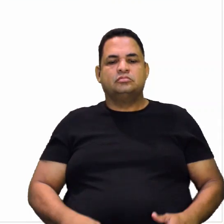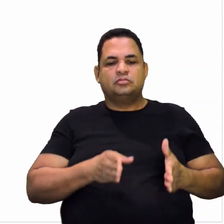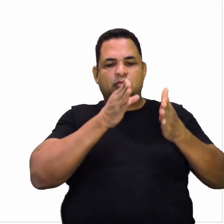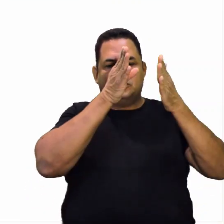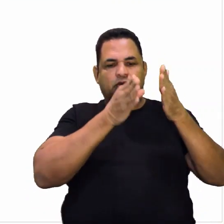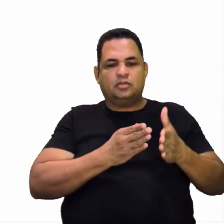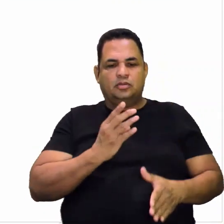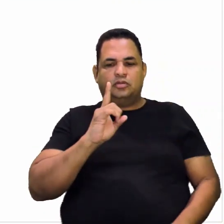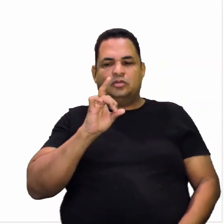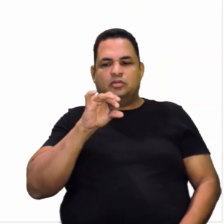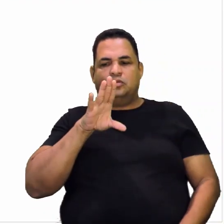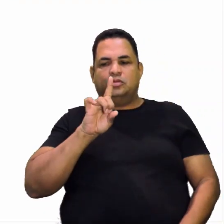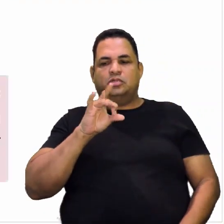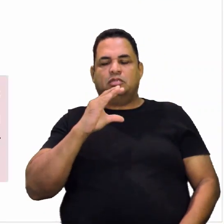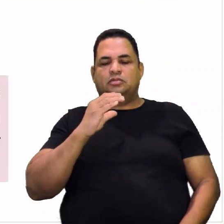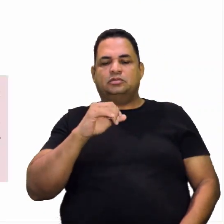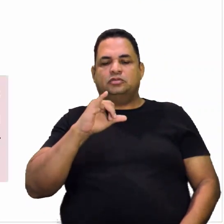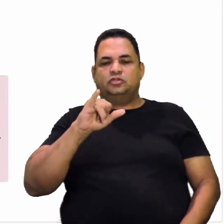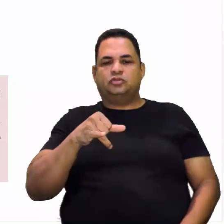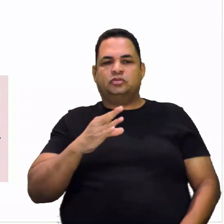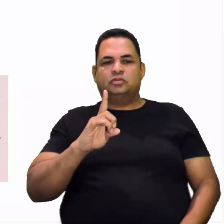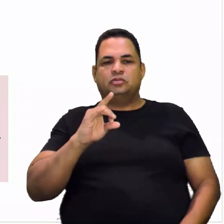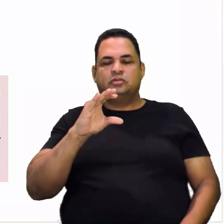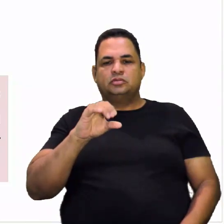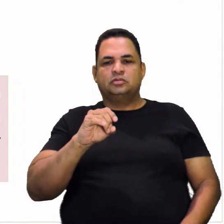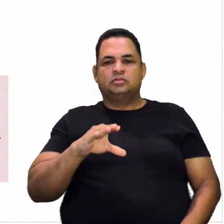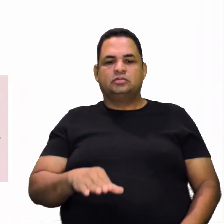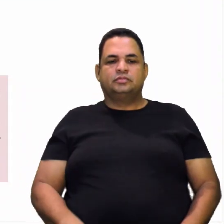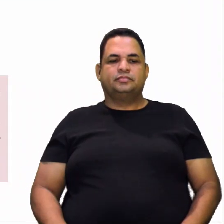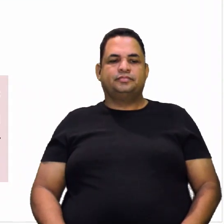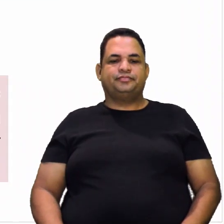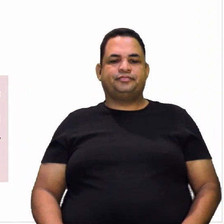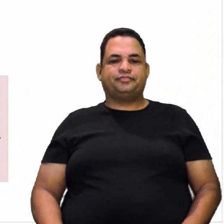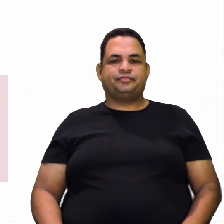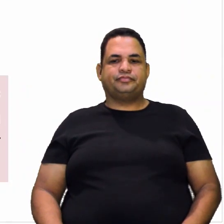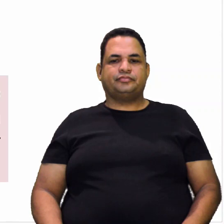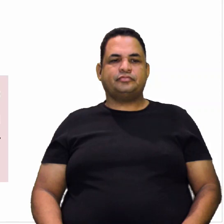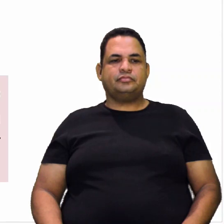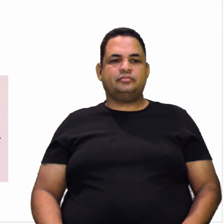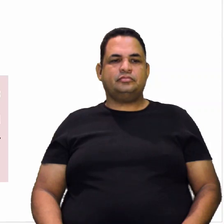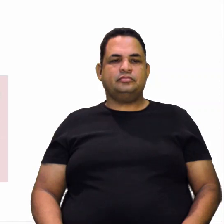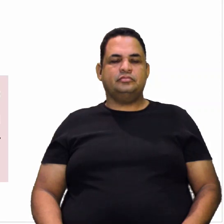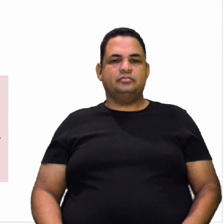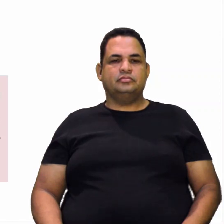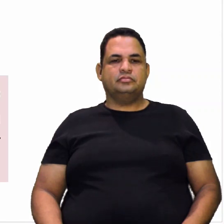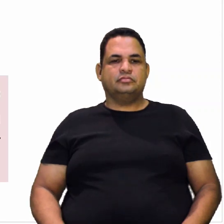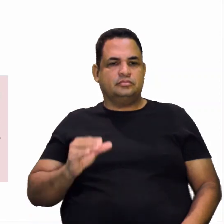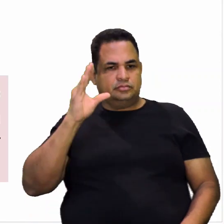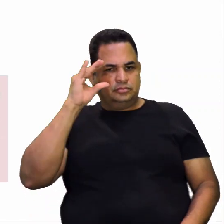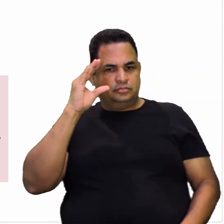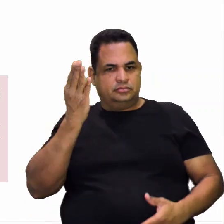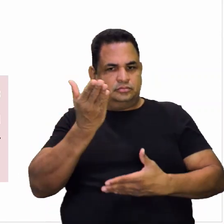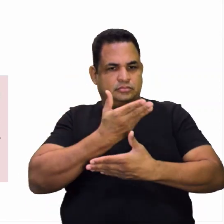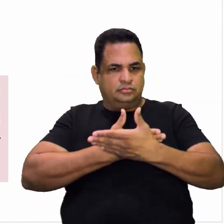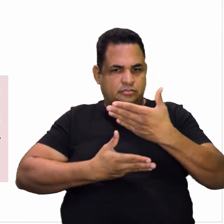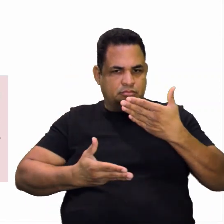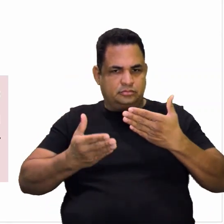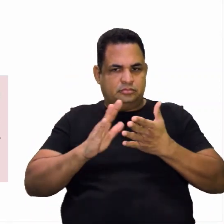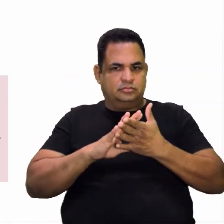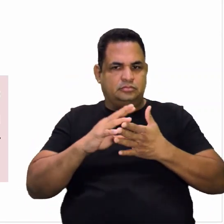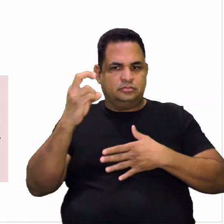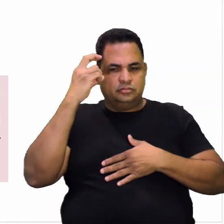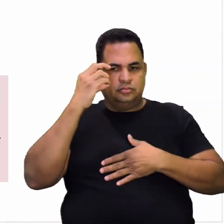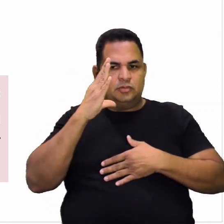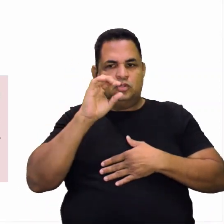dóricas, jônicas e coríntias. A interação entre a cultura com o Oriente. Vamos lá. Na